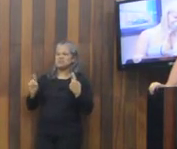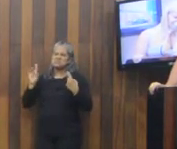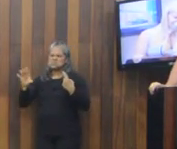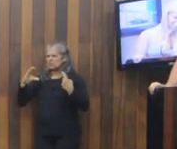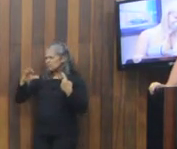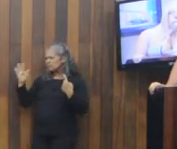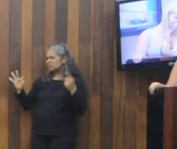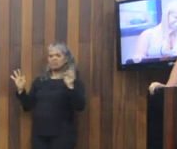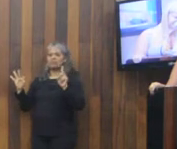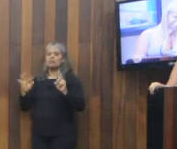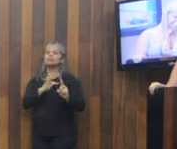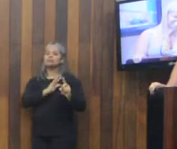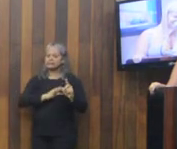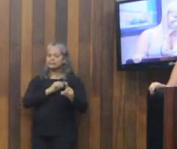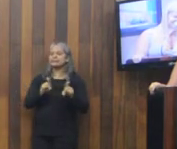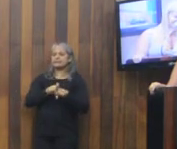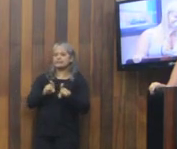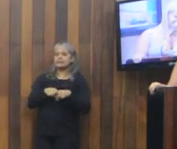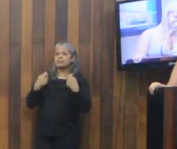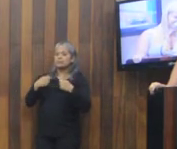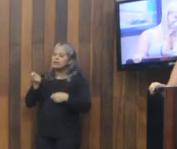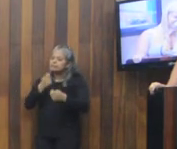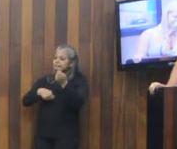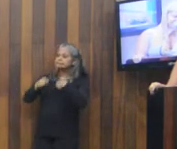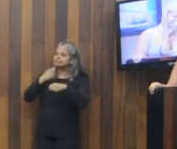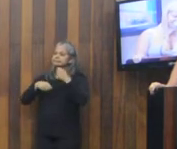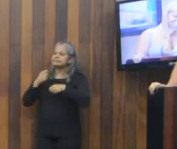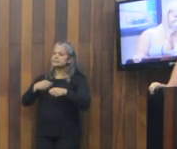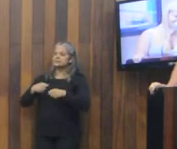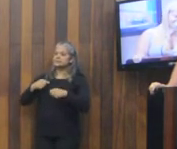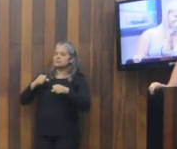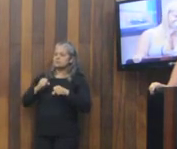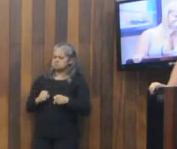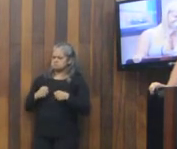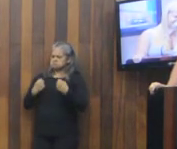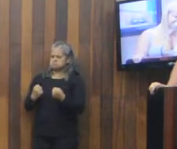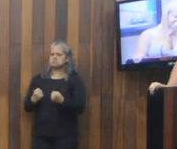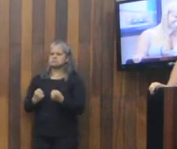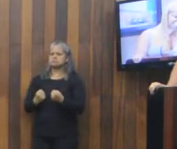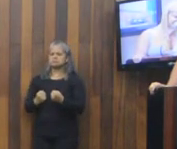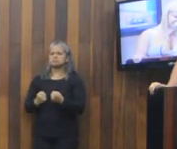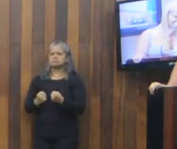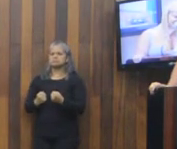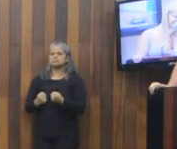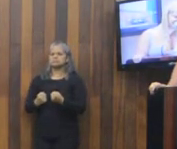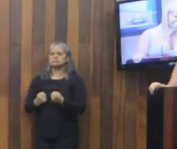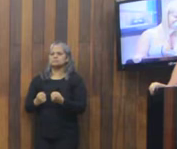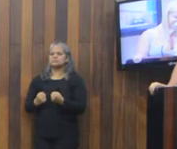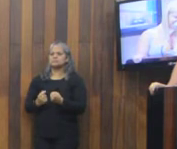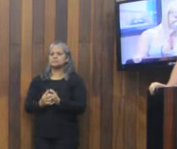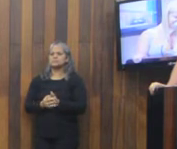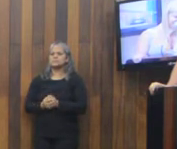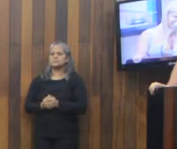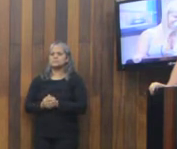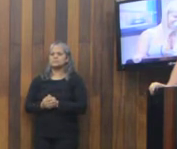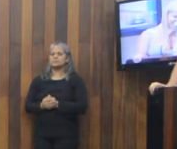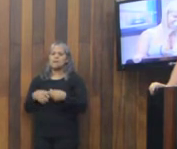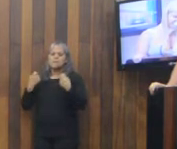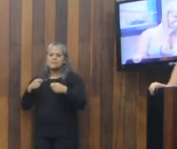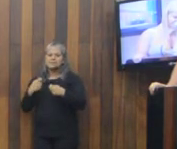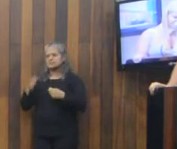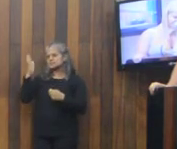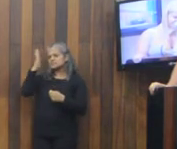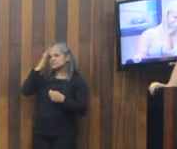temos Tamoios e precisamos de uma administração competente, mesmo com dificuldades, se é que as tem de fato e de direito, tem que saber